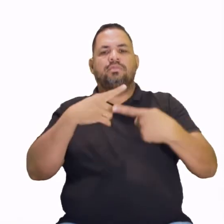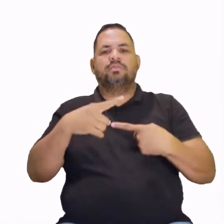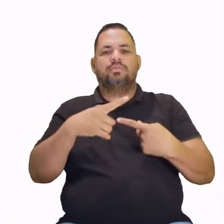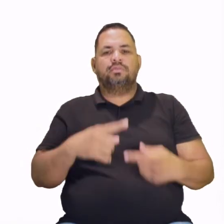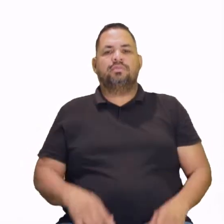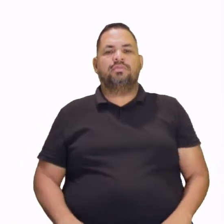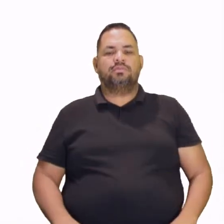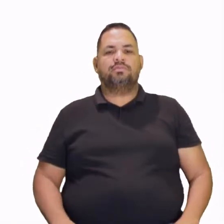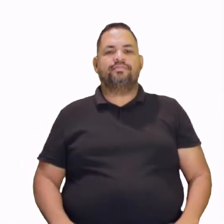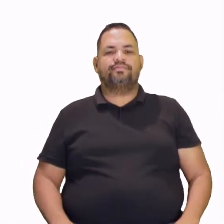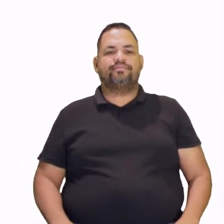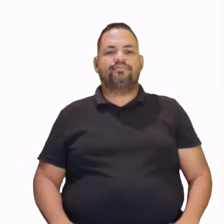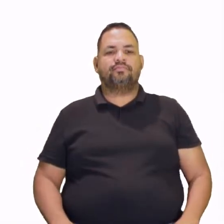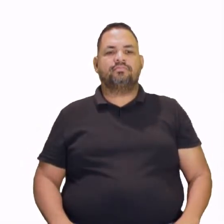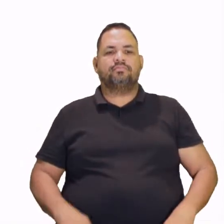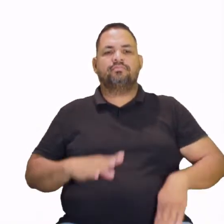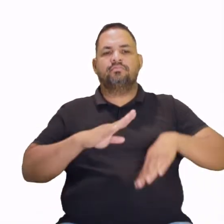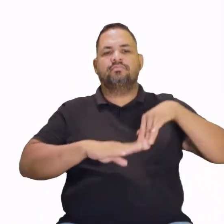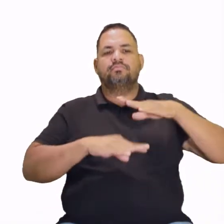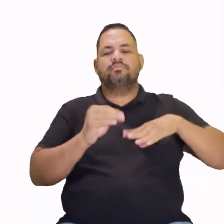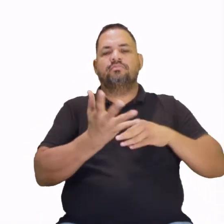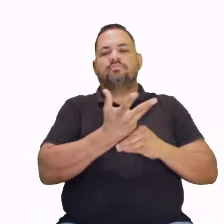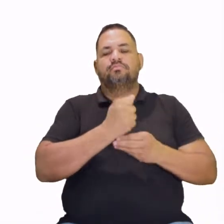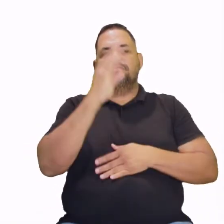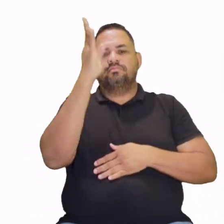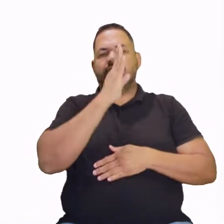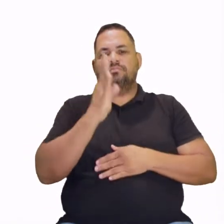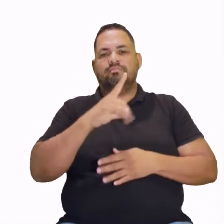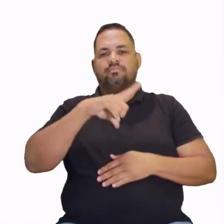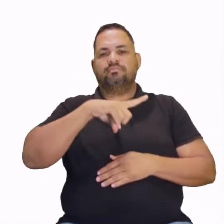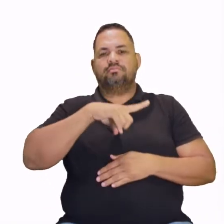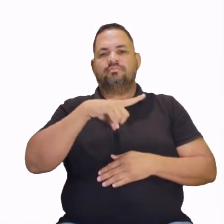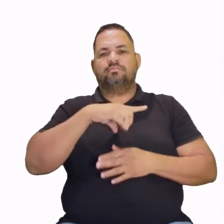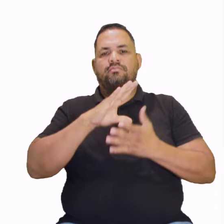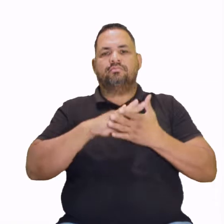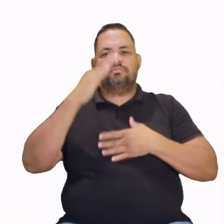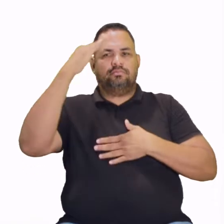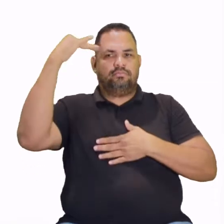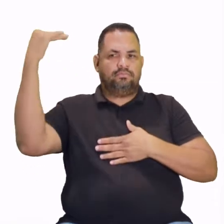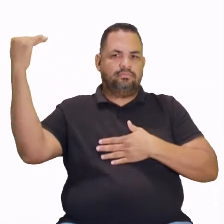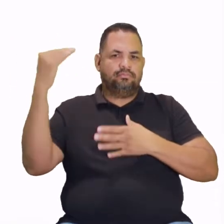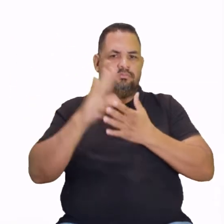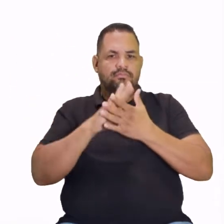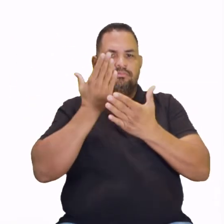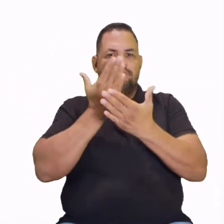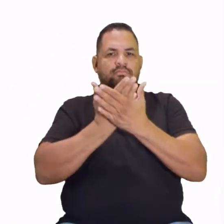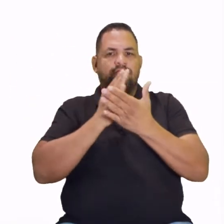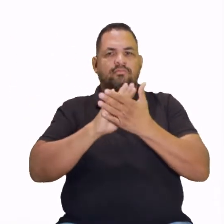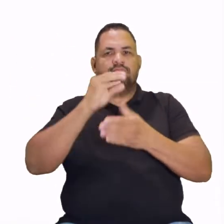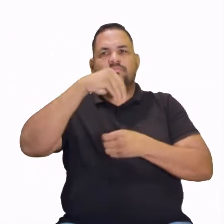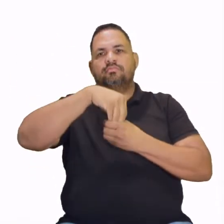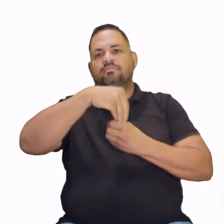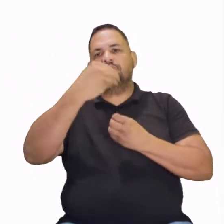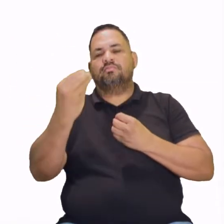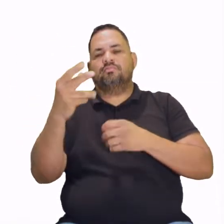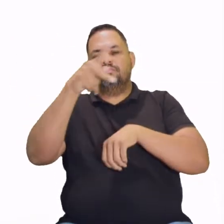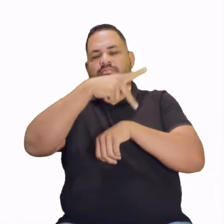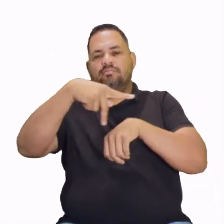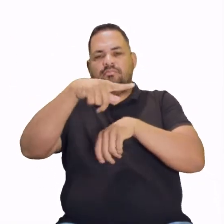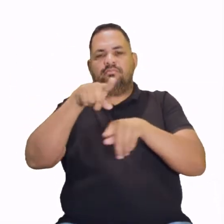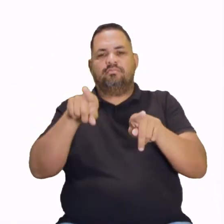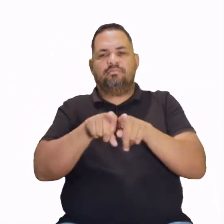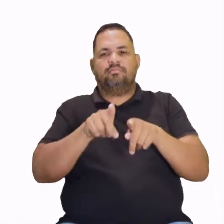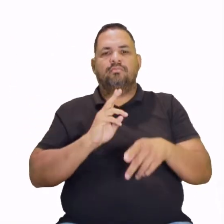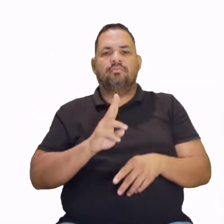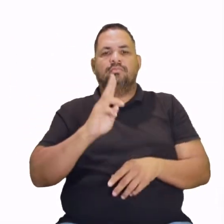também uma das artistas brasileiras que assim teve grande destaque, que estudou fora, que viajou. Nós vamos ver durante